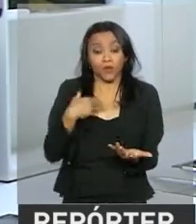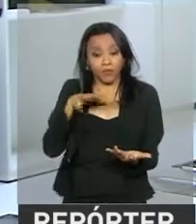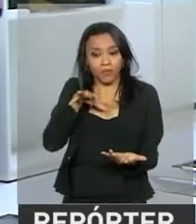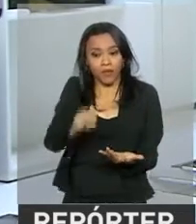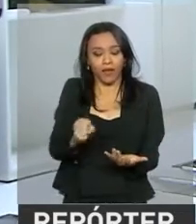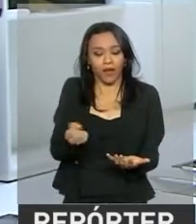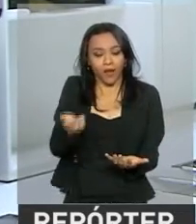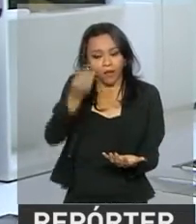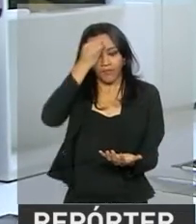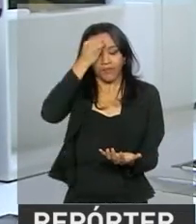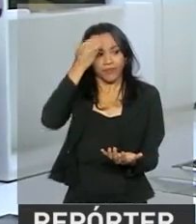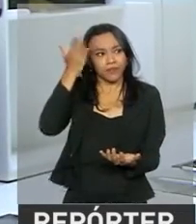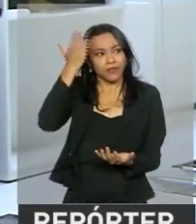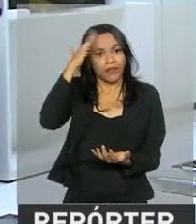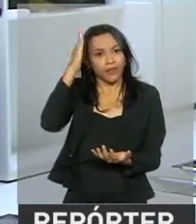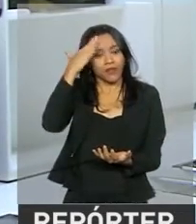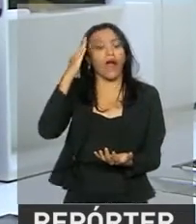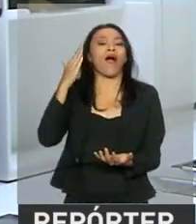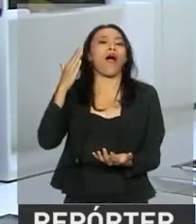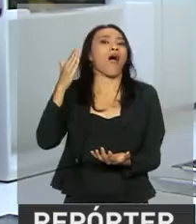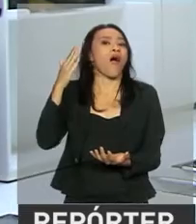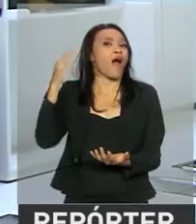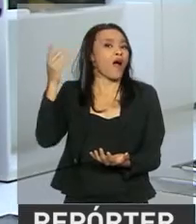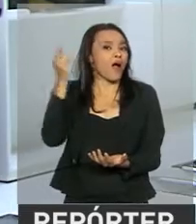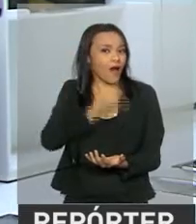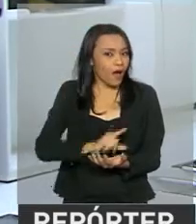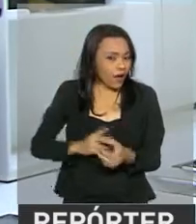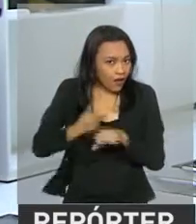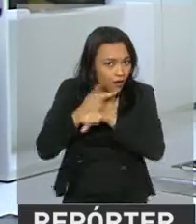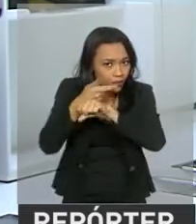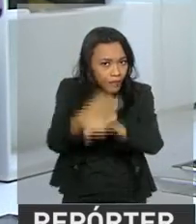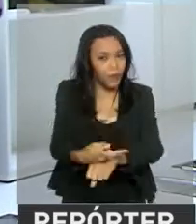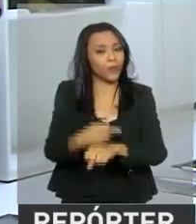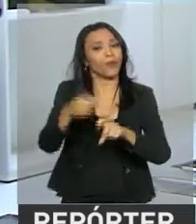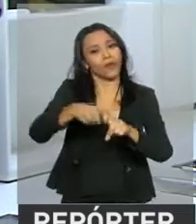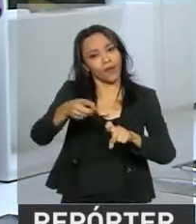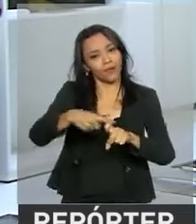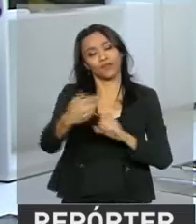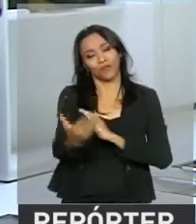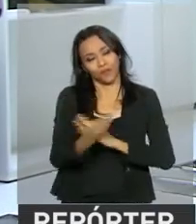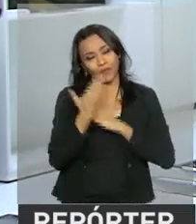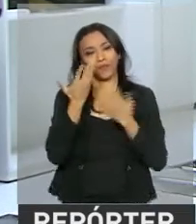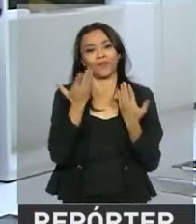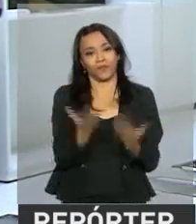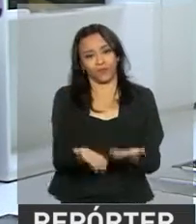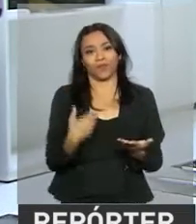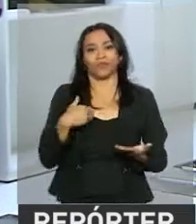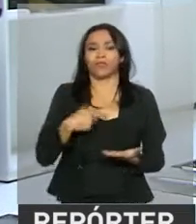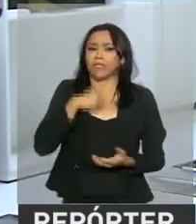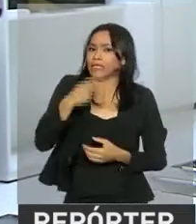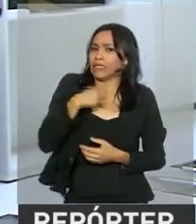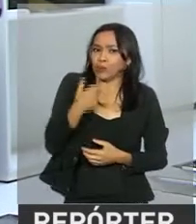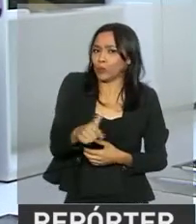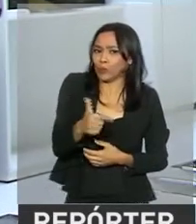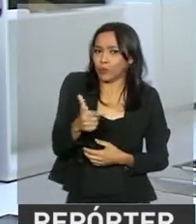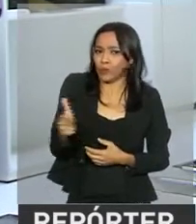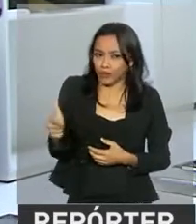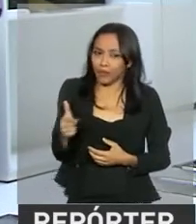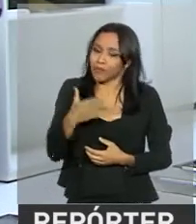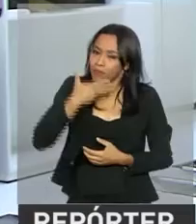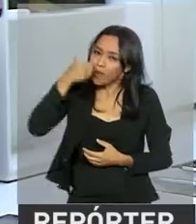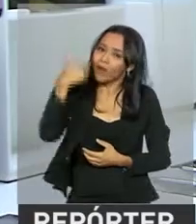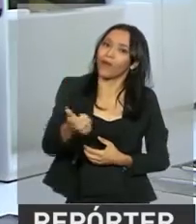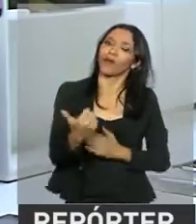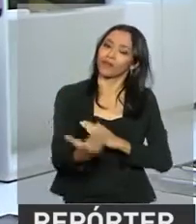a pessoa vai ter o poder de procurar o auxílio que ele é necessário naquele momento sem dúvida nenhuma refletindo e melhores resultados